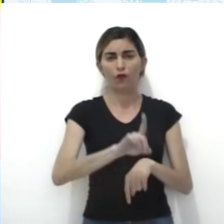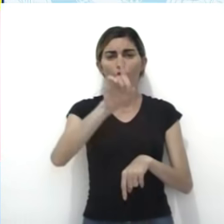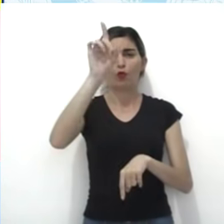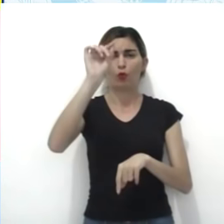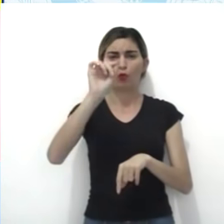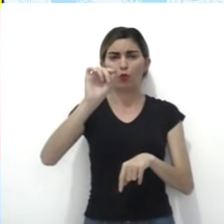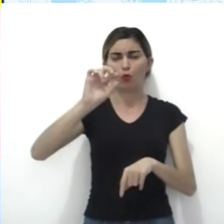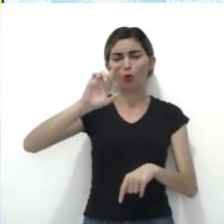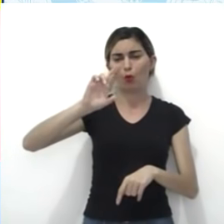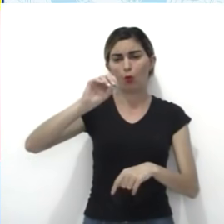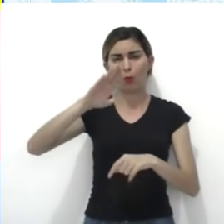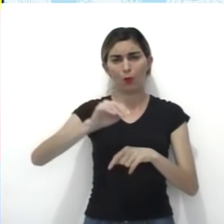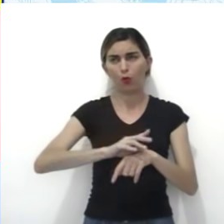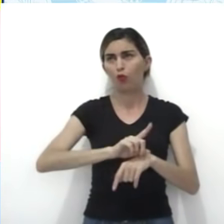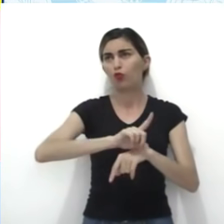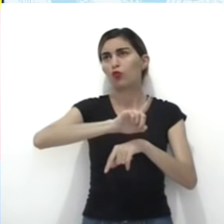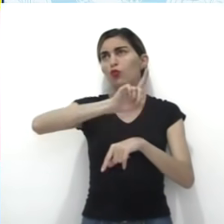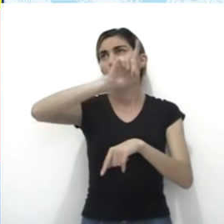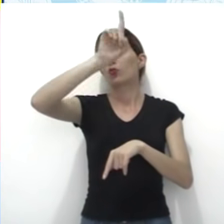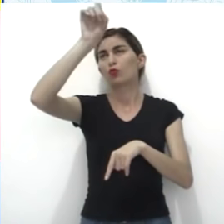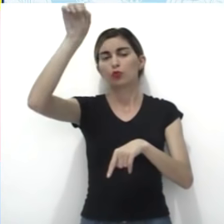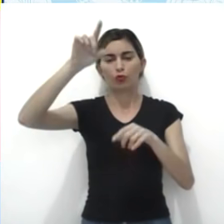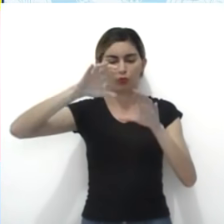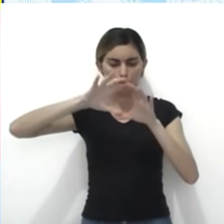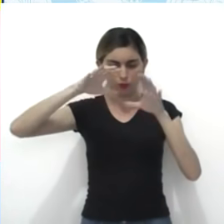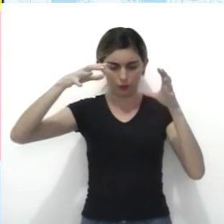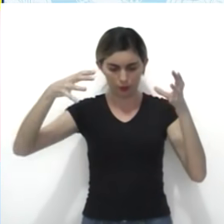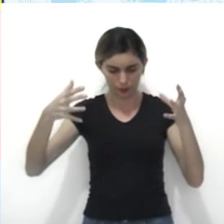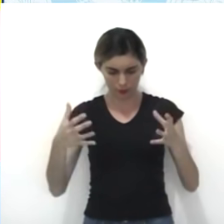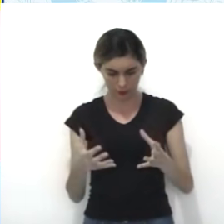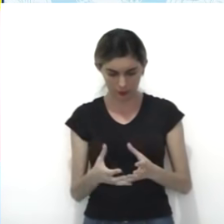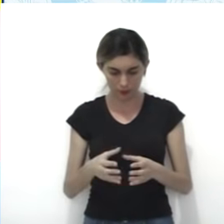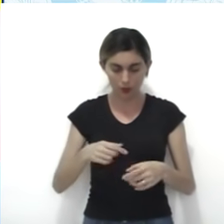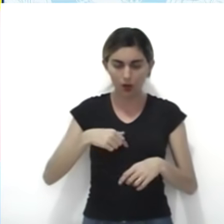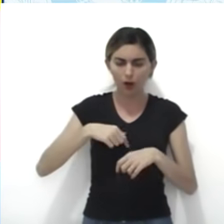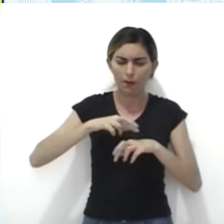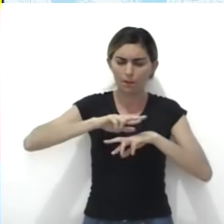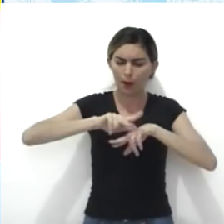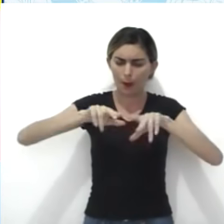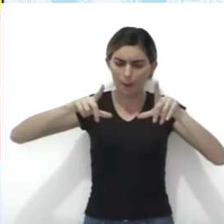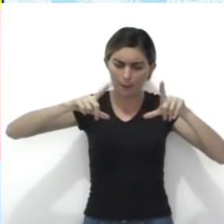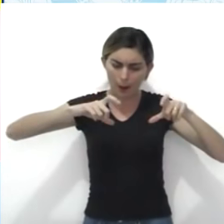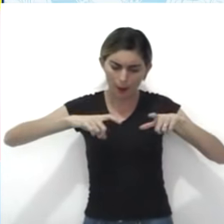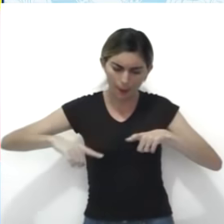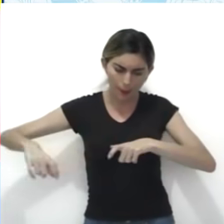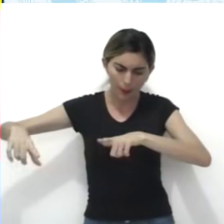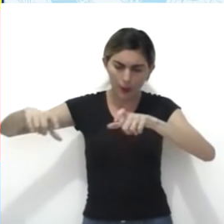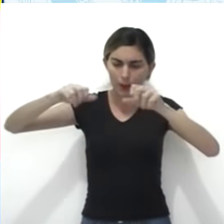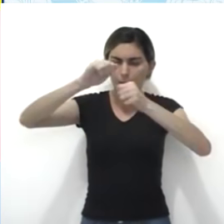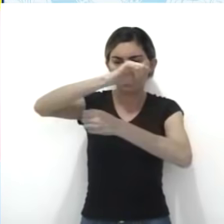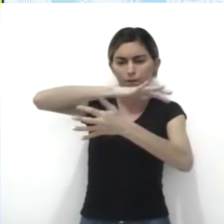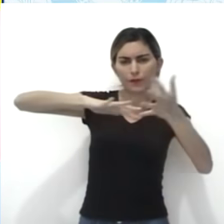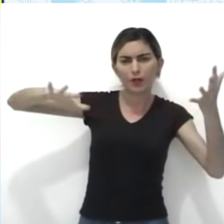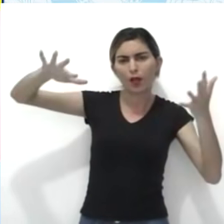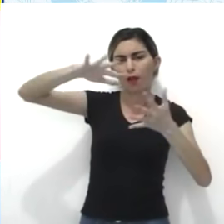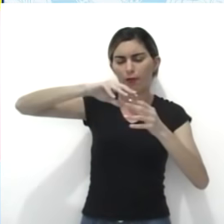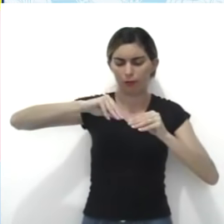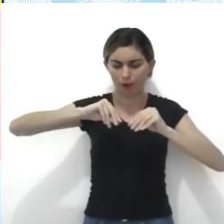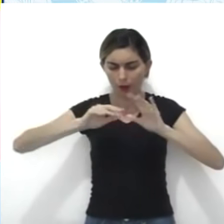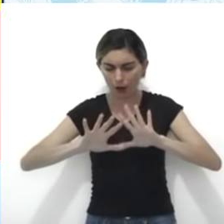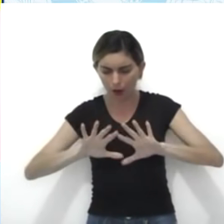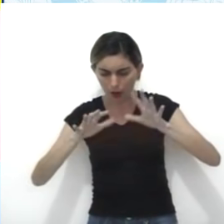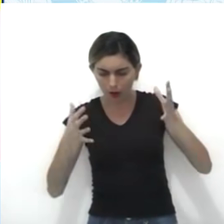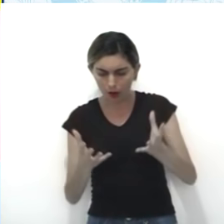o telescópio roubo na órbita da terra e esse telescópio é reproduzir com inúmeras imagens do nosso universo